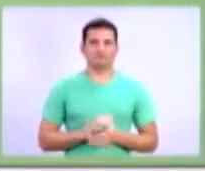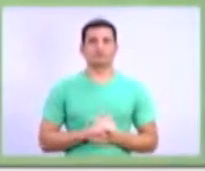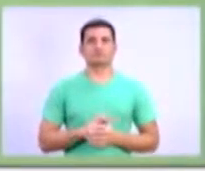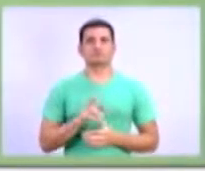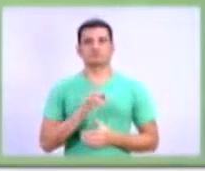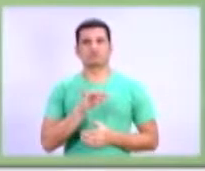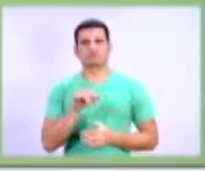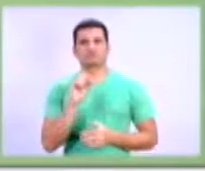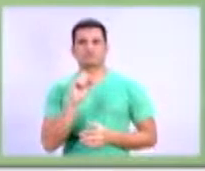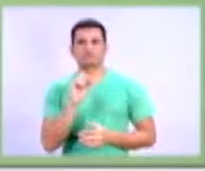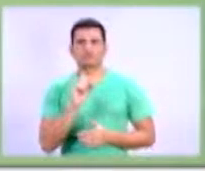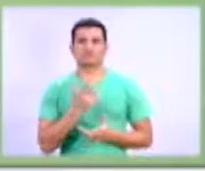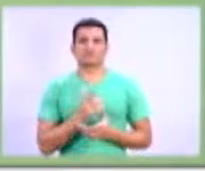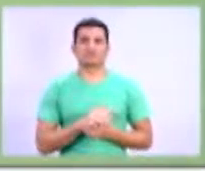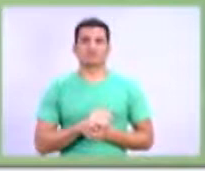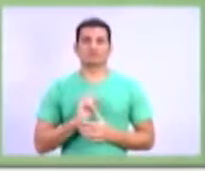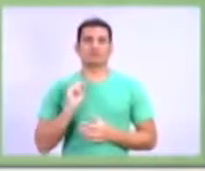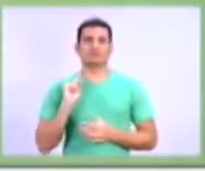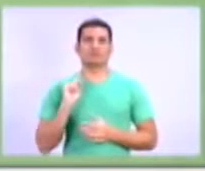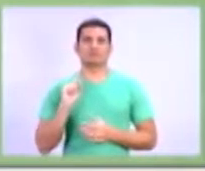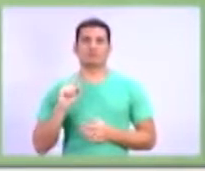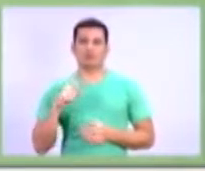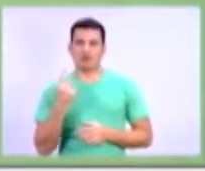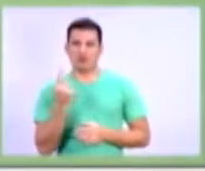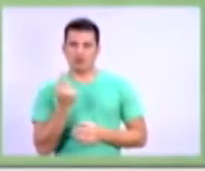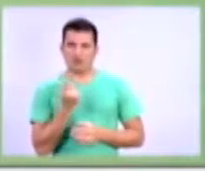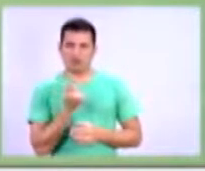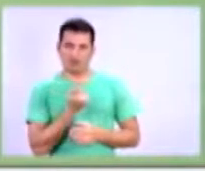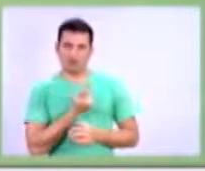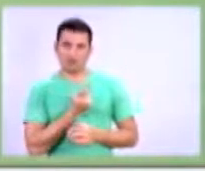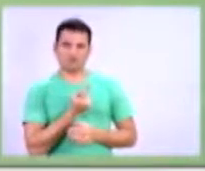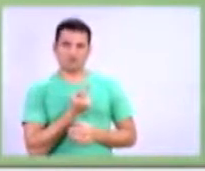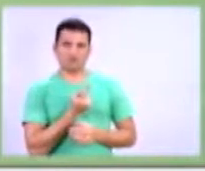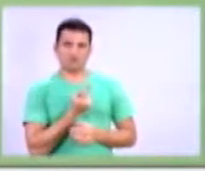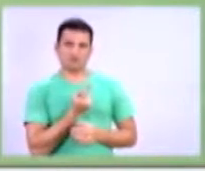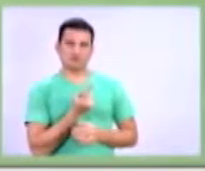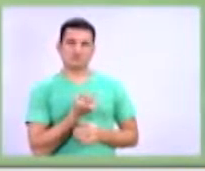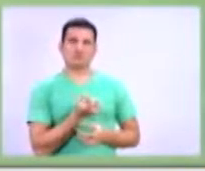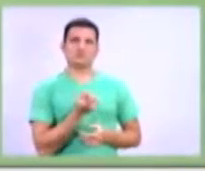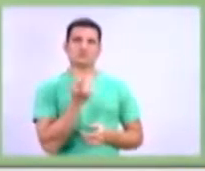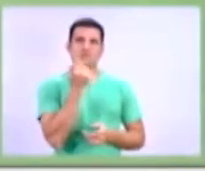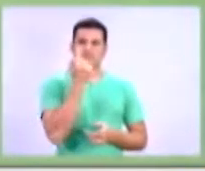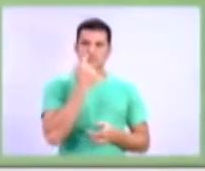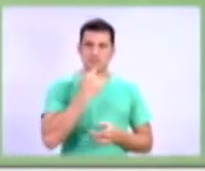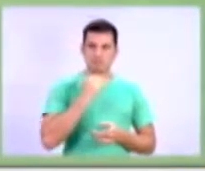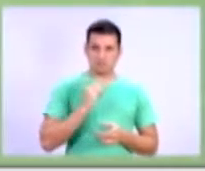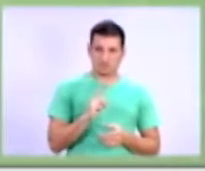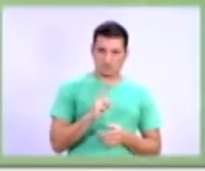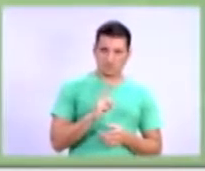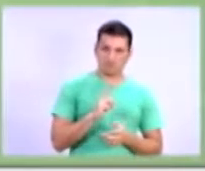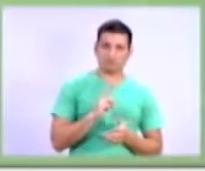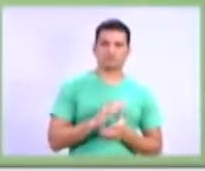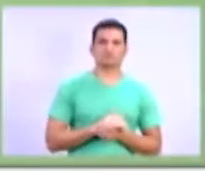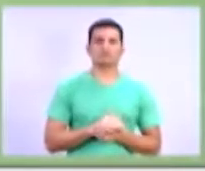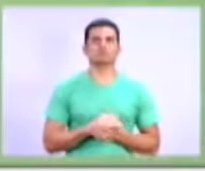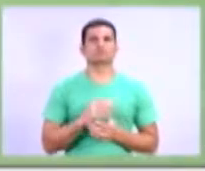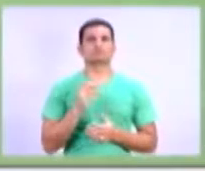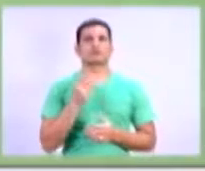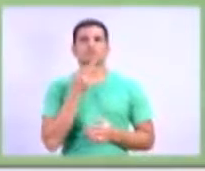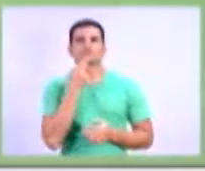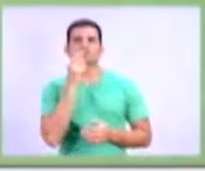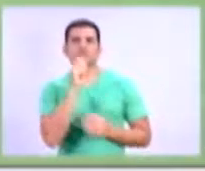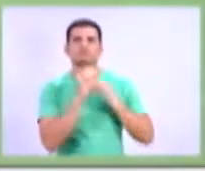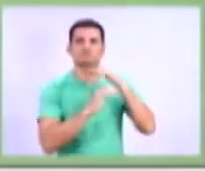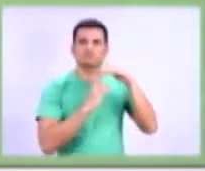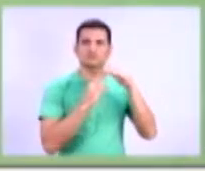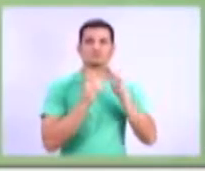sempre o nós sobre o eu. Quando nós estamos falando de uma empresa, nós estamos falando do quê? Nós não estamos falando